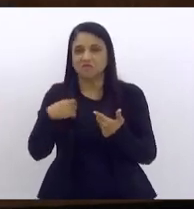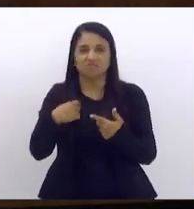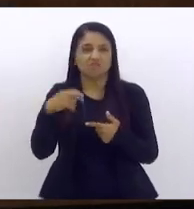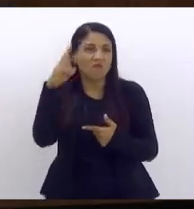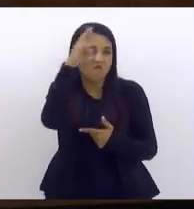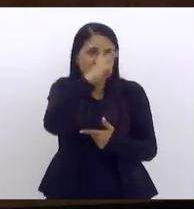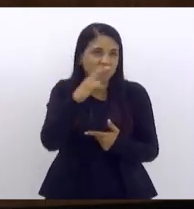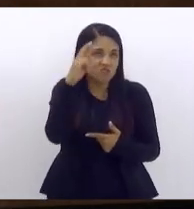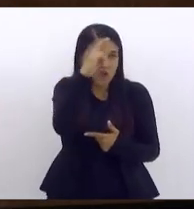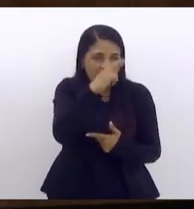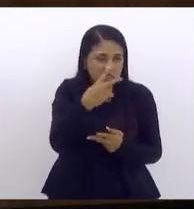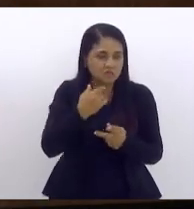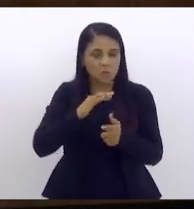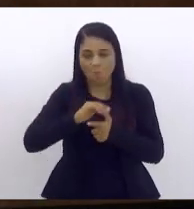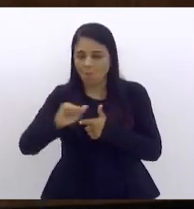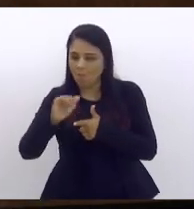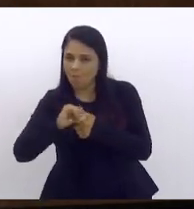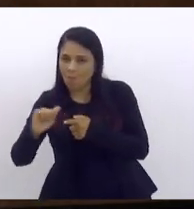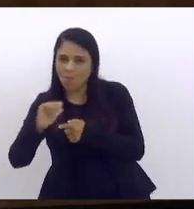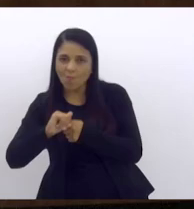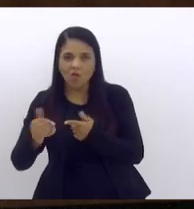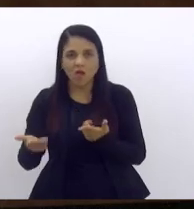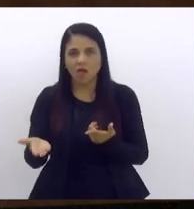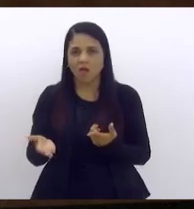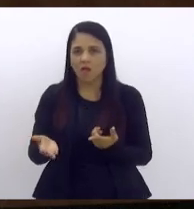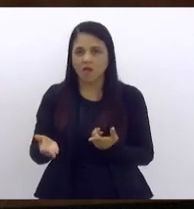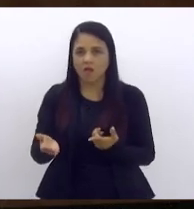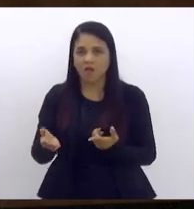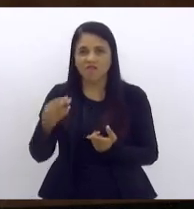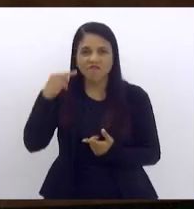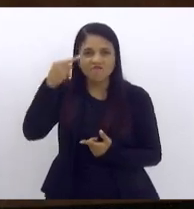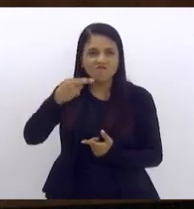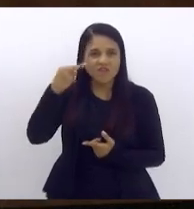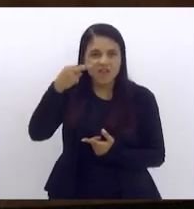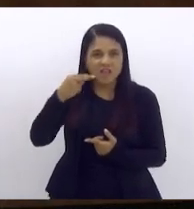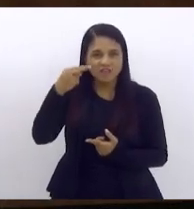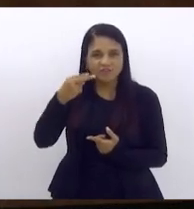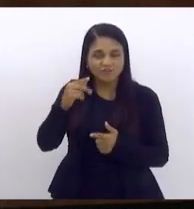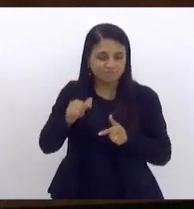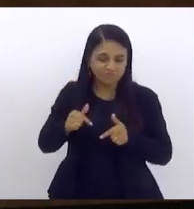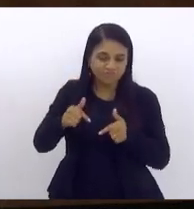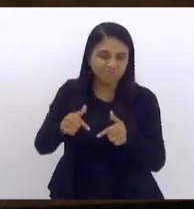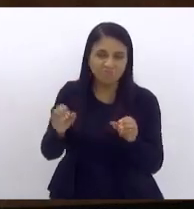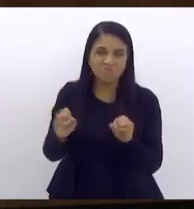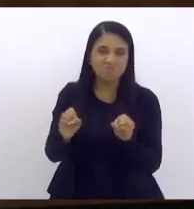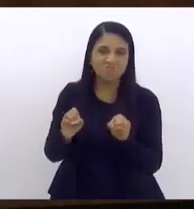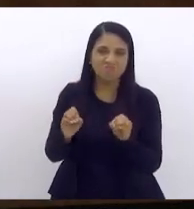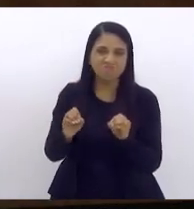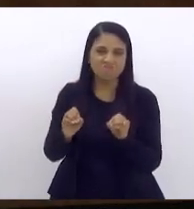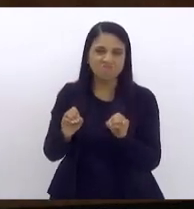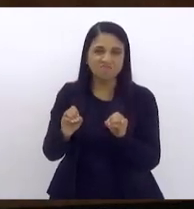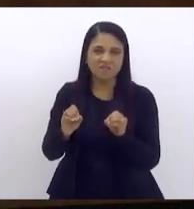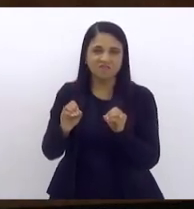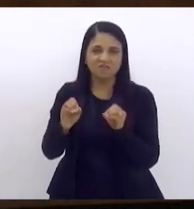né, baba-ovos, vereadores que deixam de exercer a sua real função. São